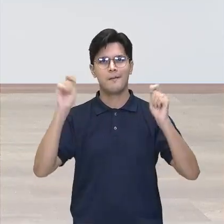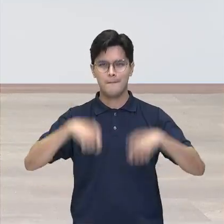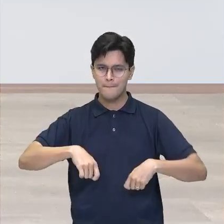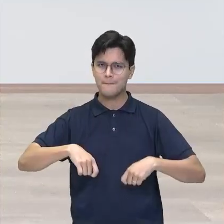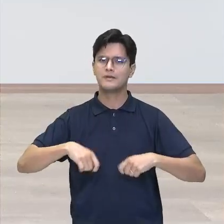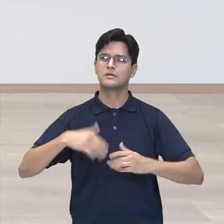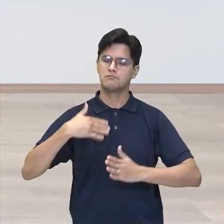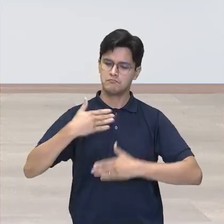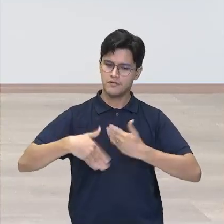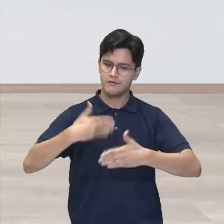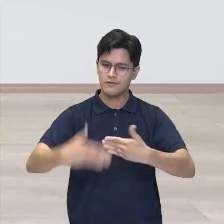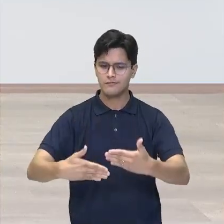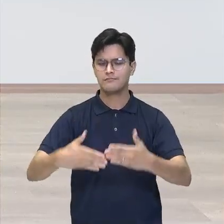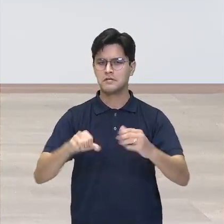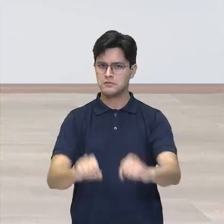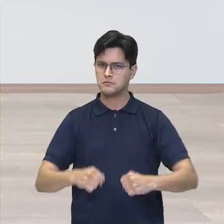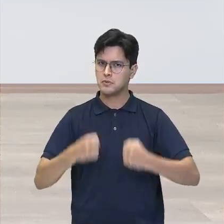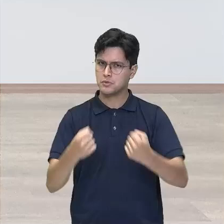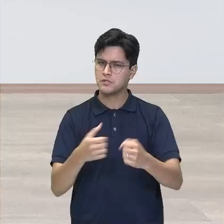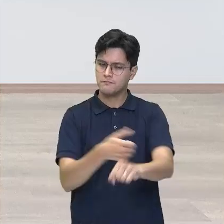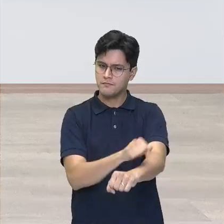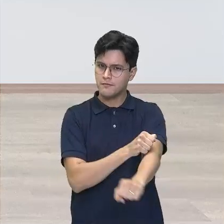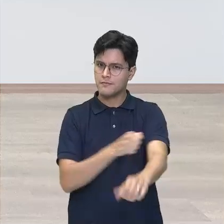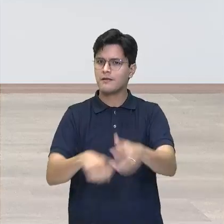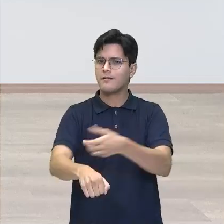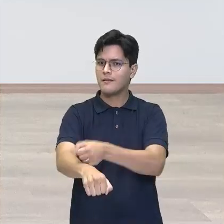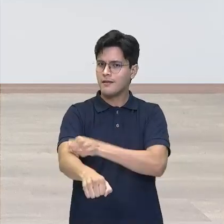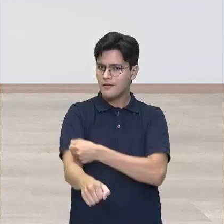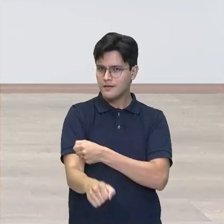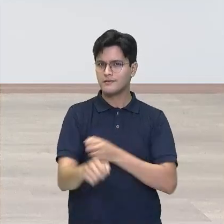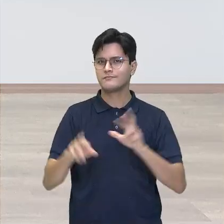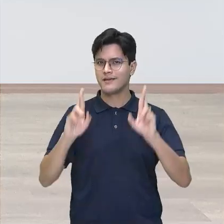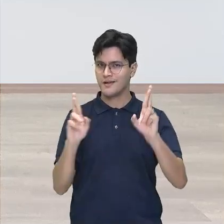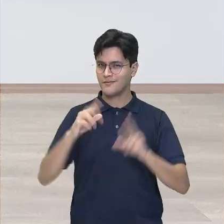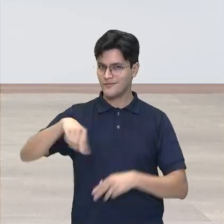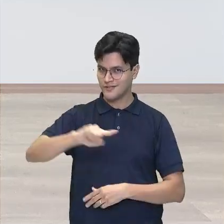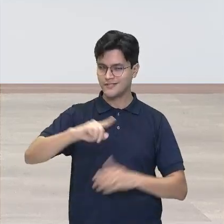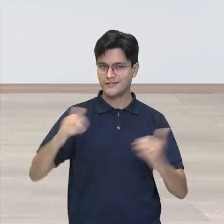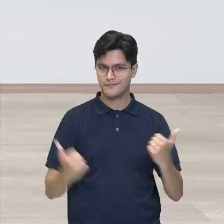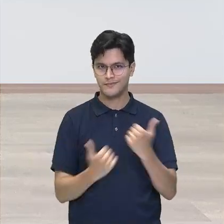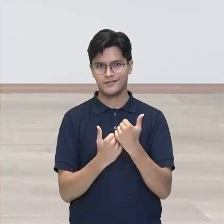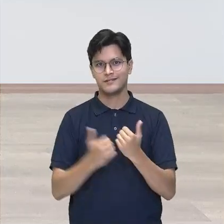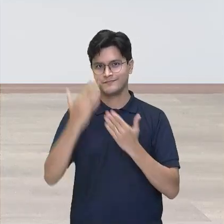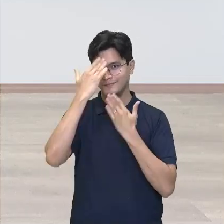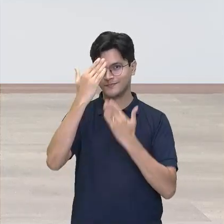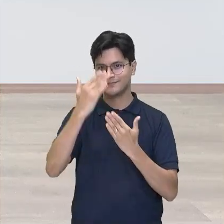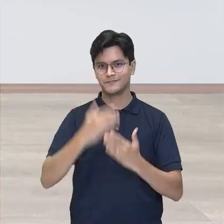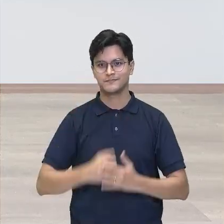com, né, muita dedicação, e a gente conta com o apoio de vocês, tá bom? Muito obrigada.